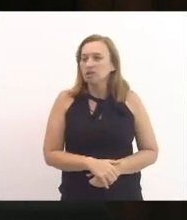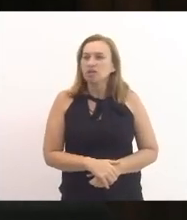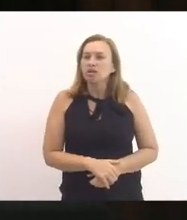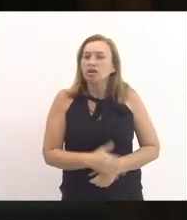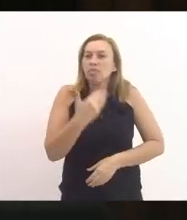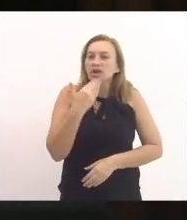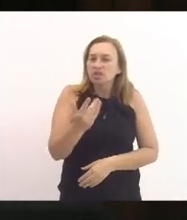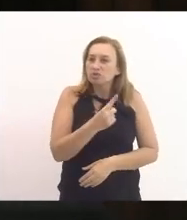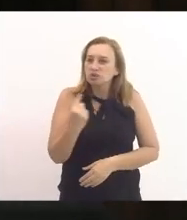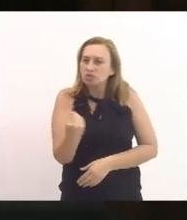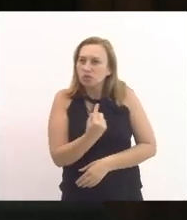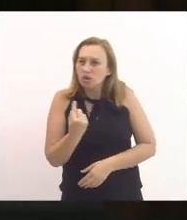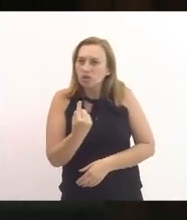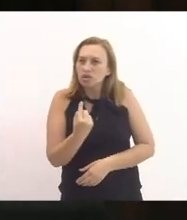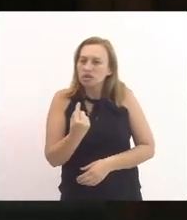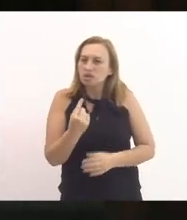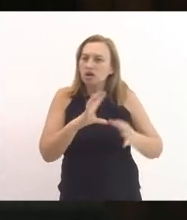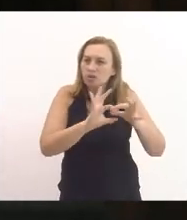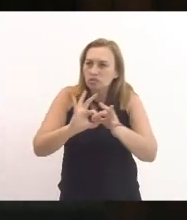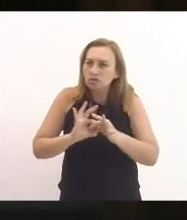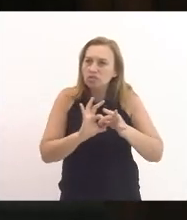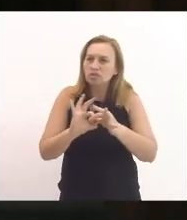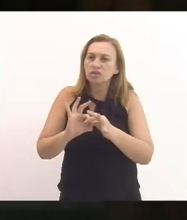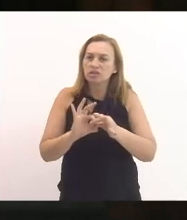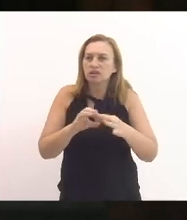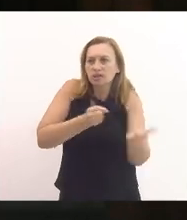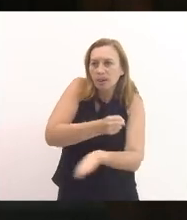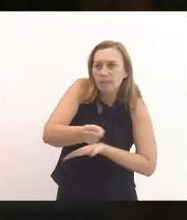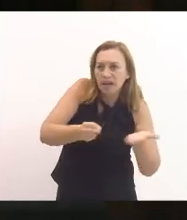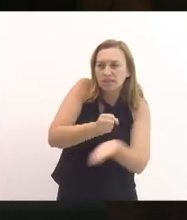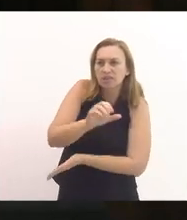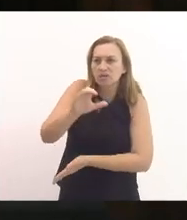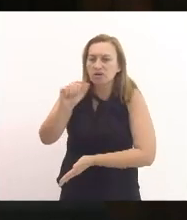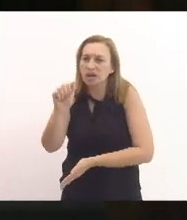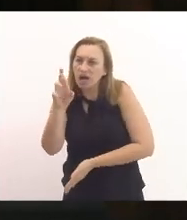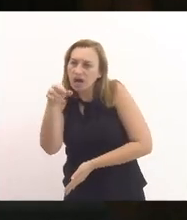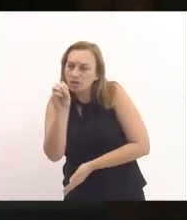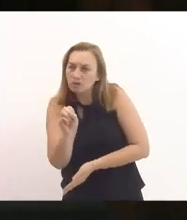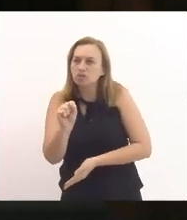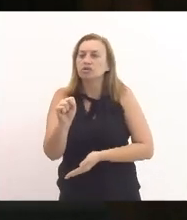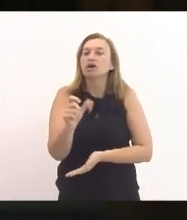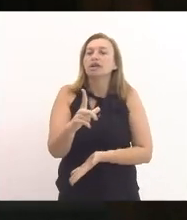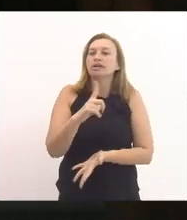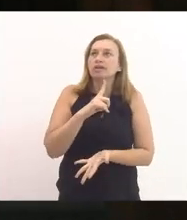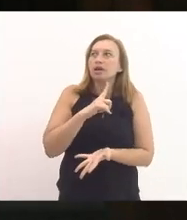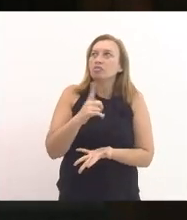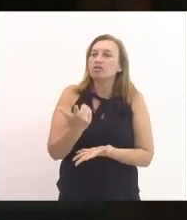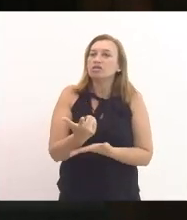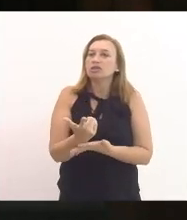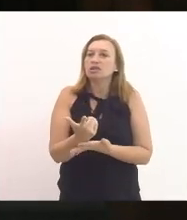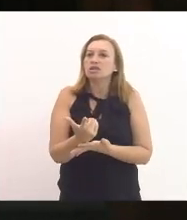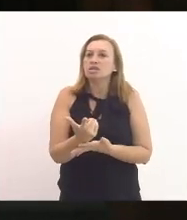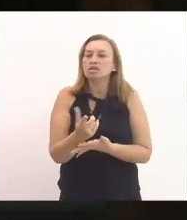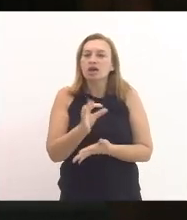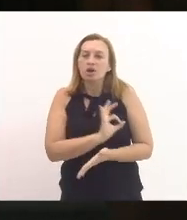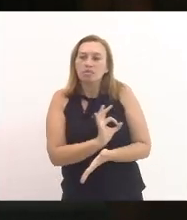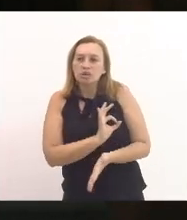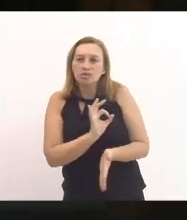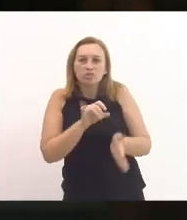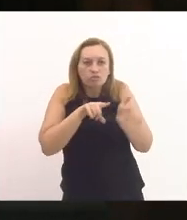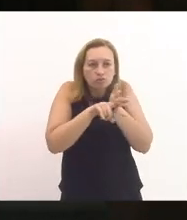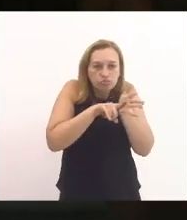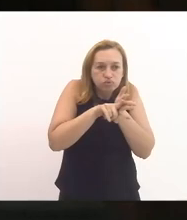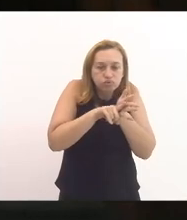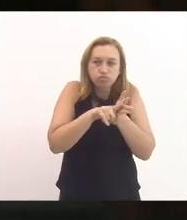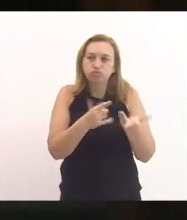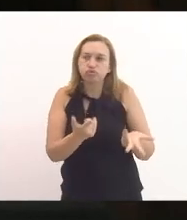sugerimos não é uma unificação dos Cargos da base né tendo em vista que temos inspetores de polícia oficial